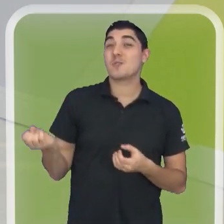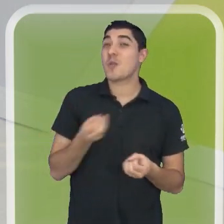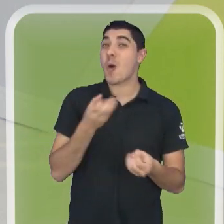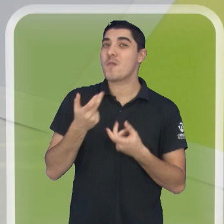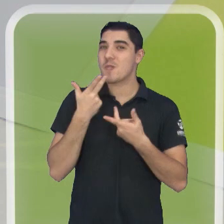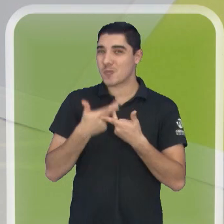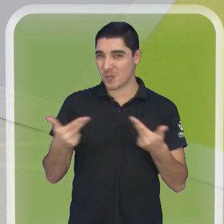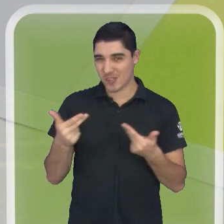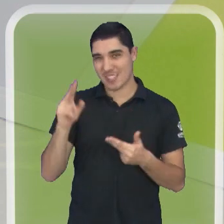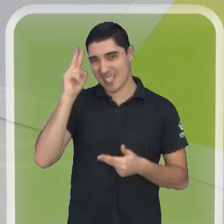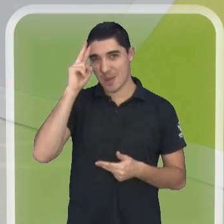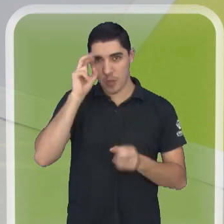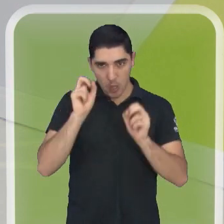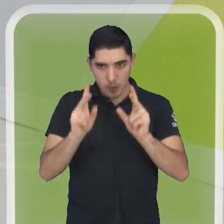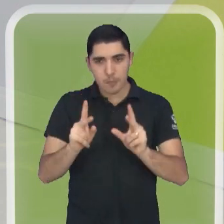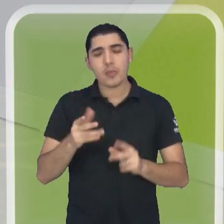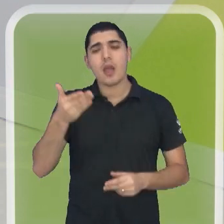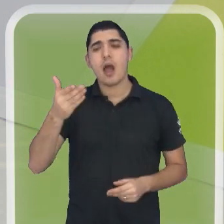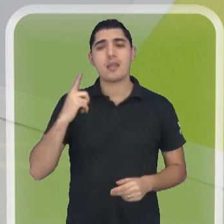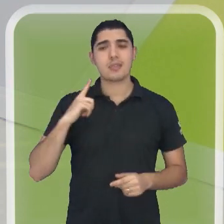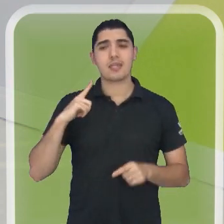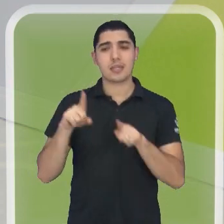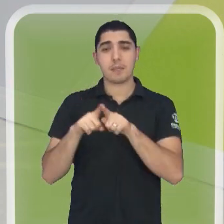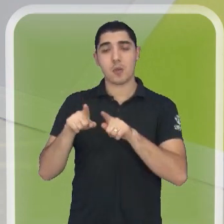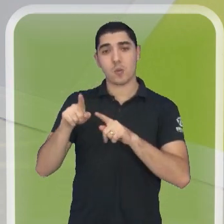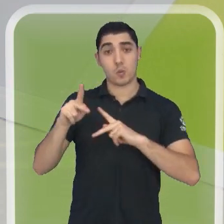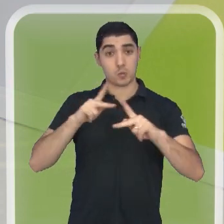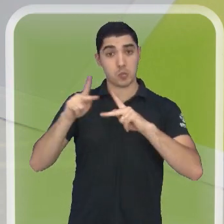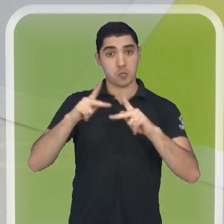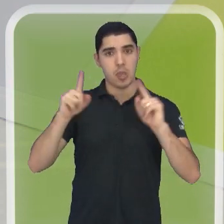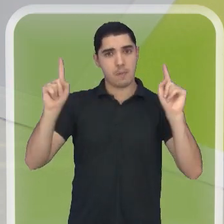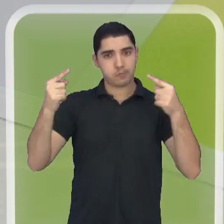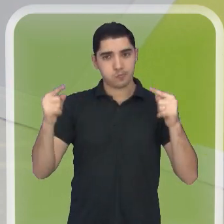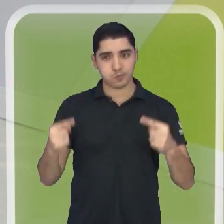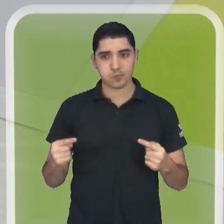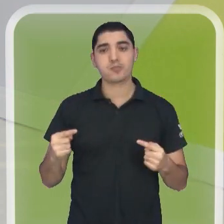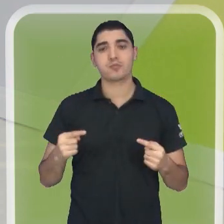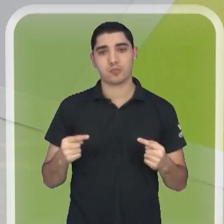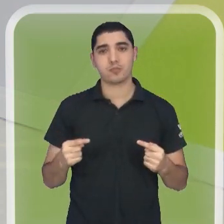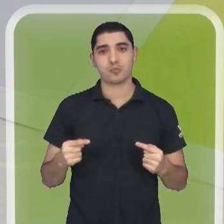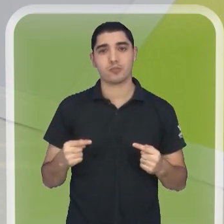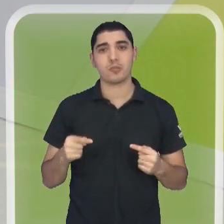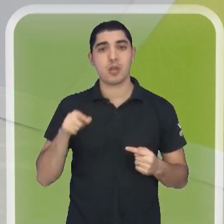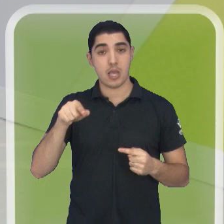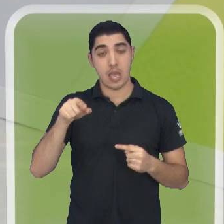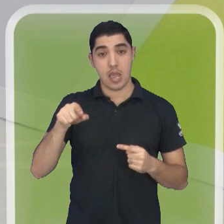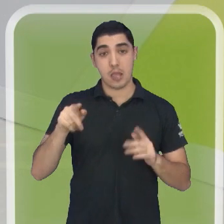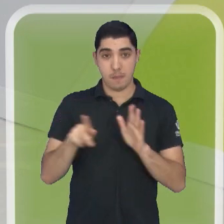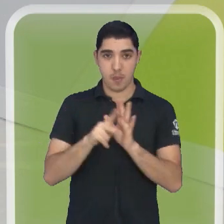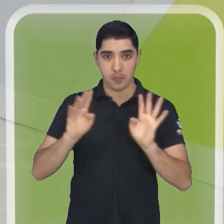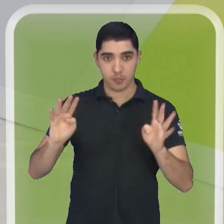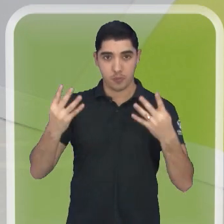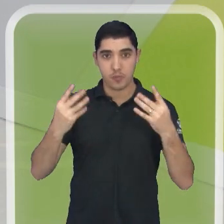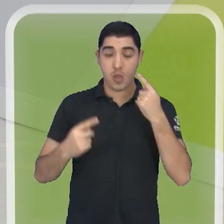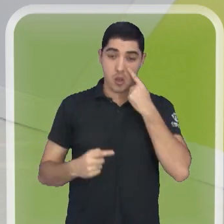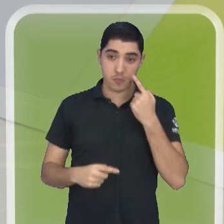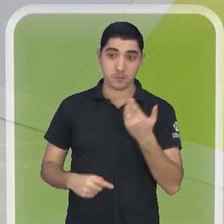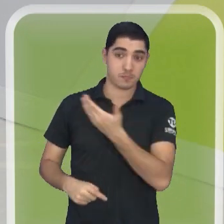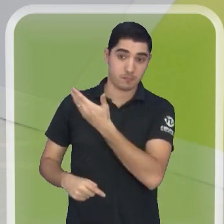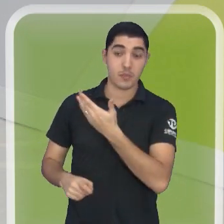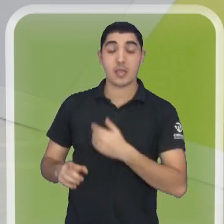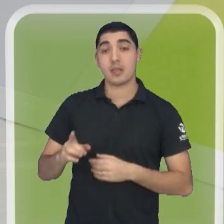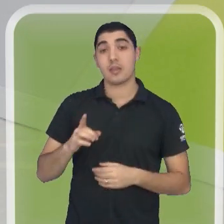certo? Deixa eu ver aqui os jogos do São José, a campanha do São José dentro dessas quartas de final. Como eu disse,